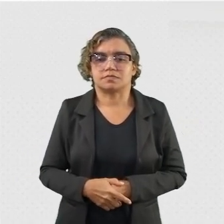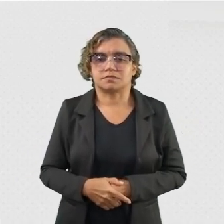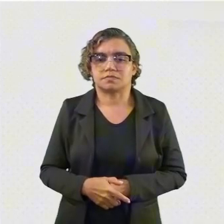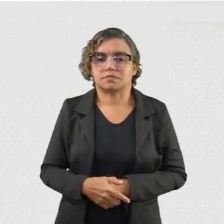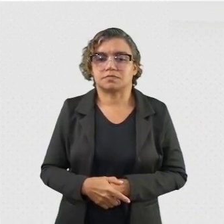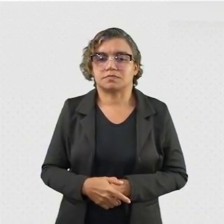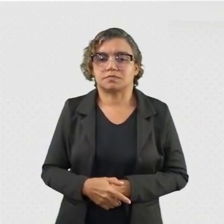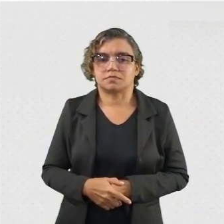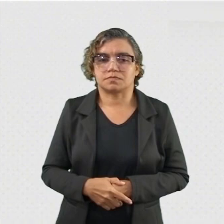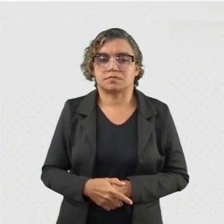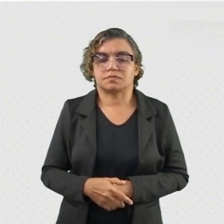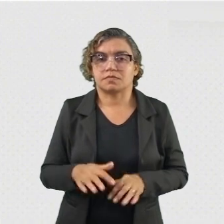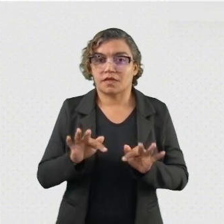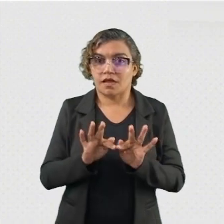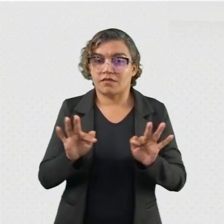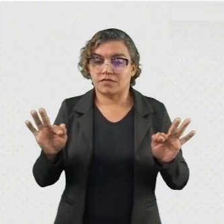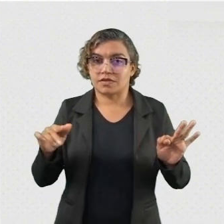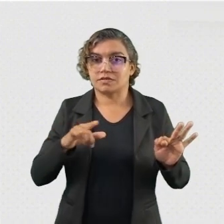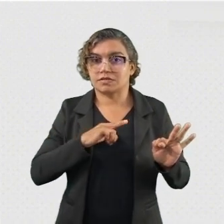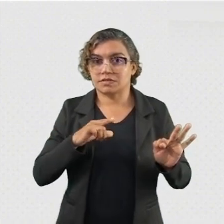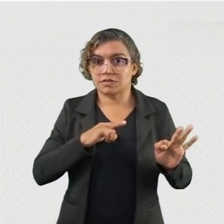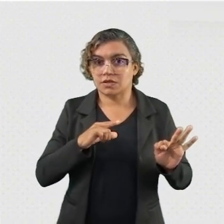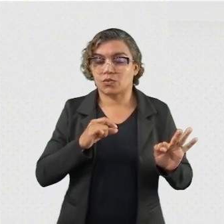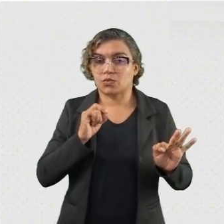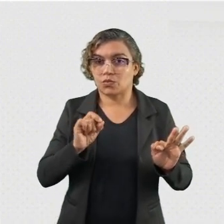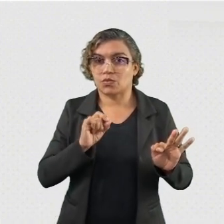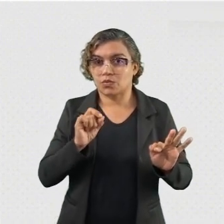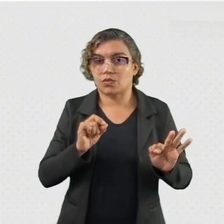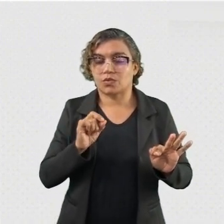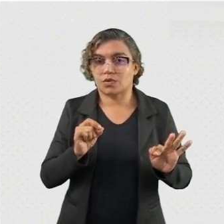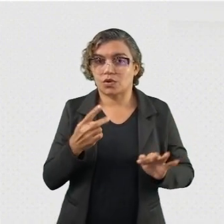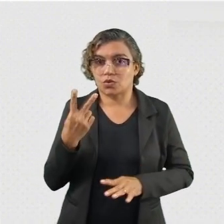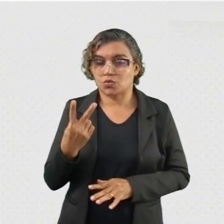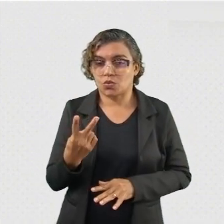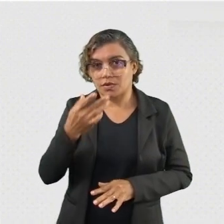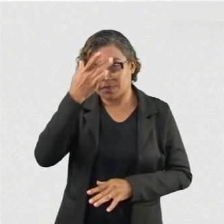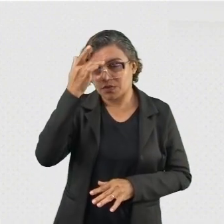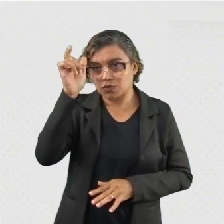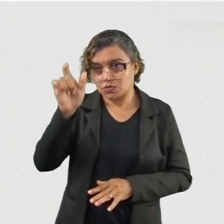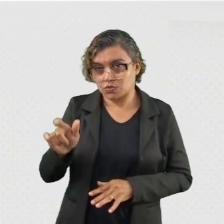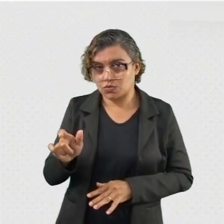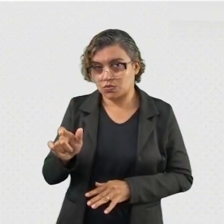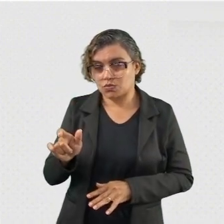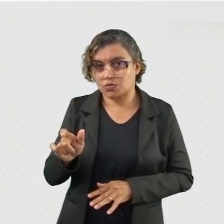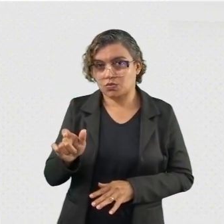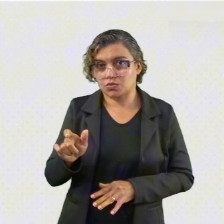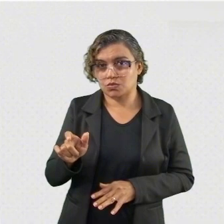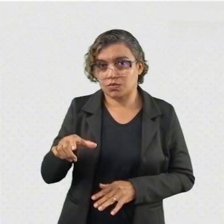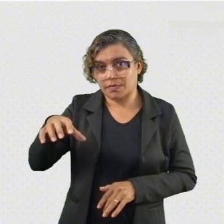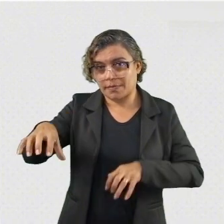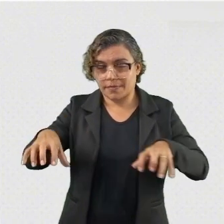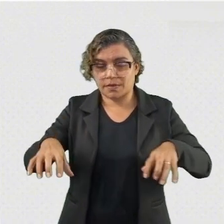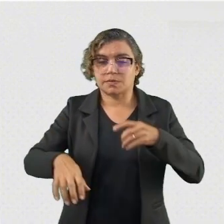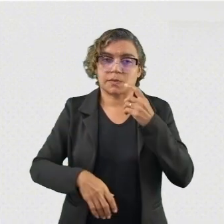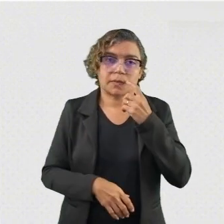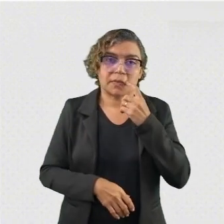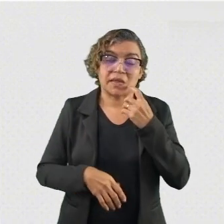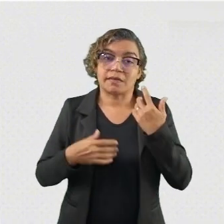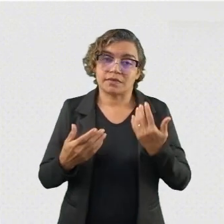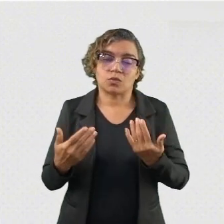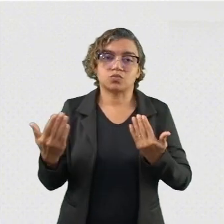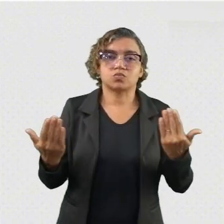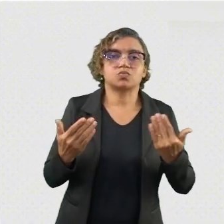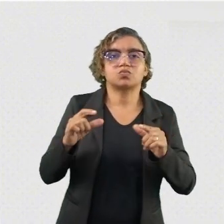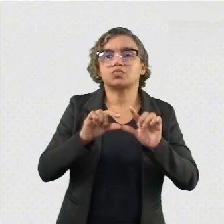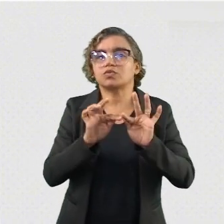town. A frase sendo pronunciada pelos dois nativos, um britânico e um americano. Analisando as duas